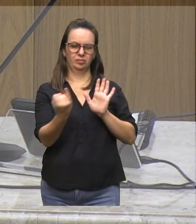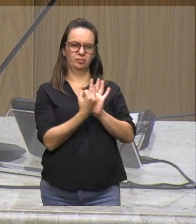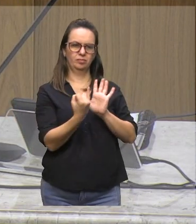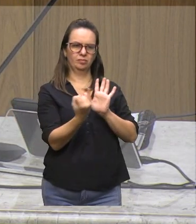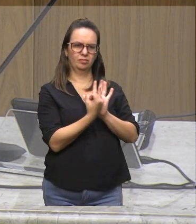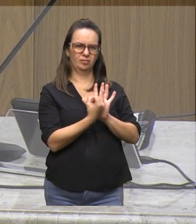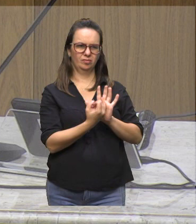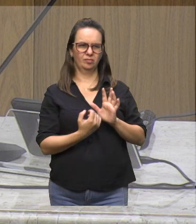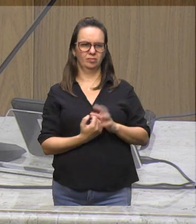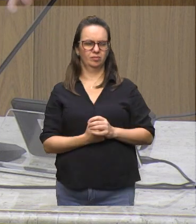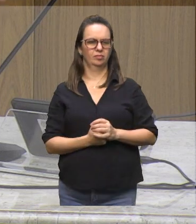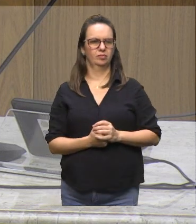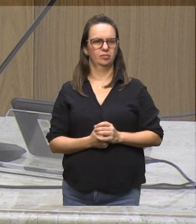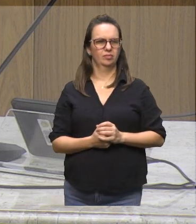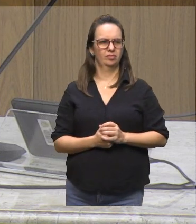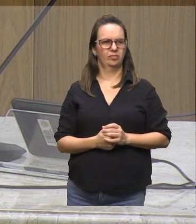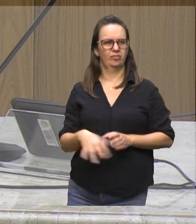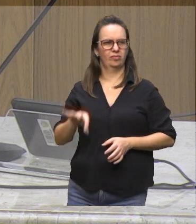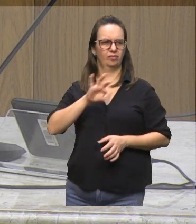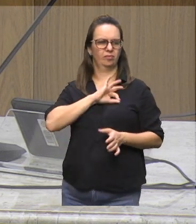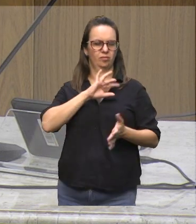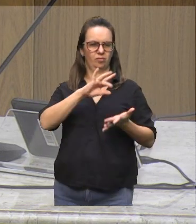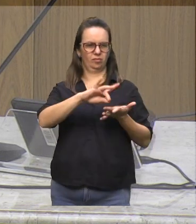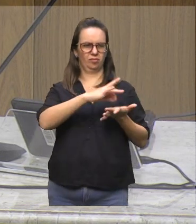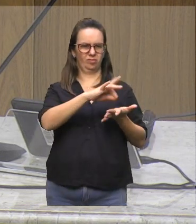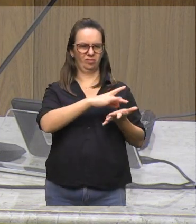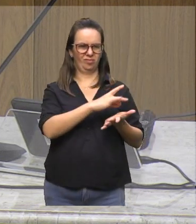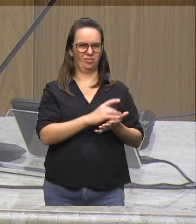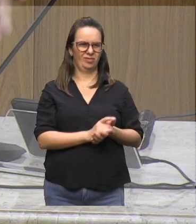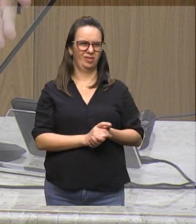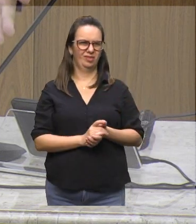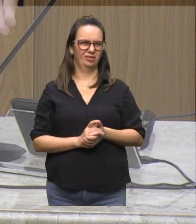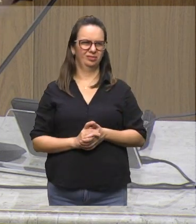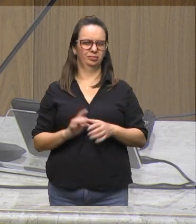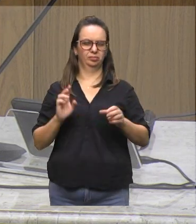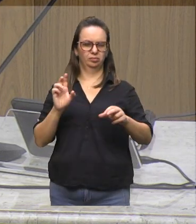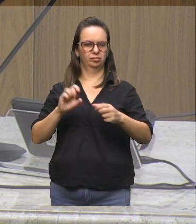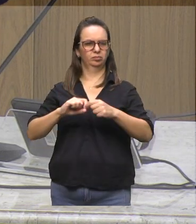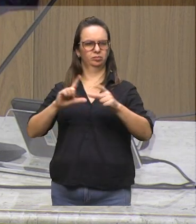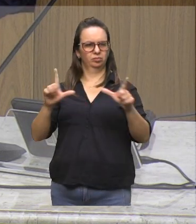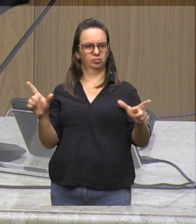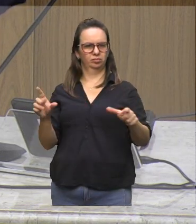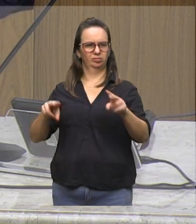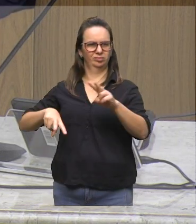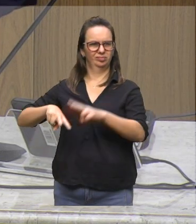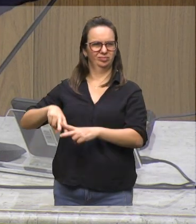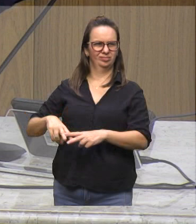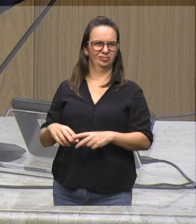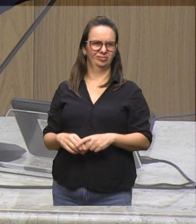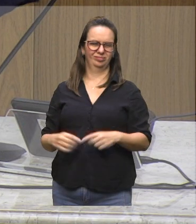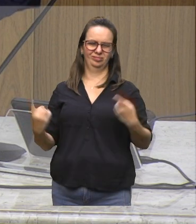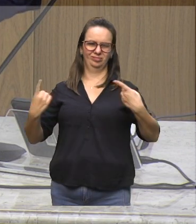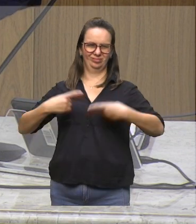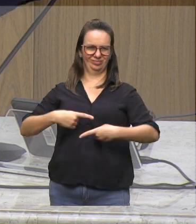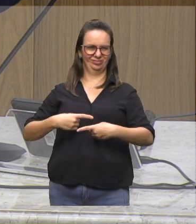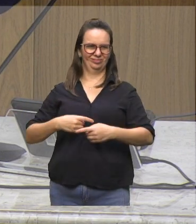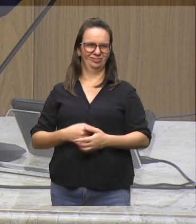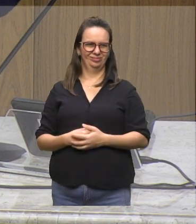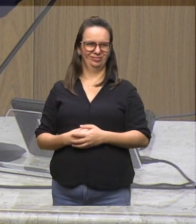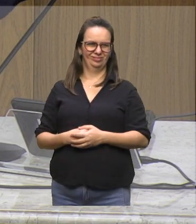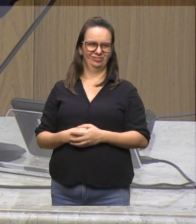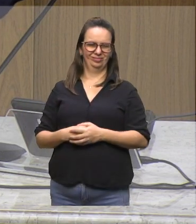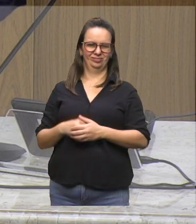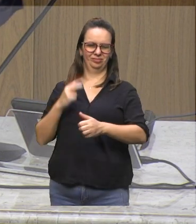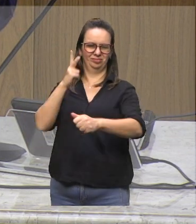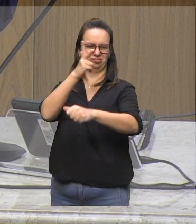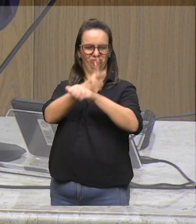Polícia Civil, você vai verificar. Se não for, libera. Se for, pega. Agora estão indo contra a câmera de segurança. E